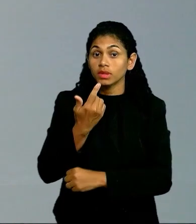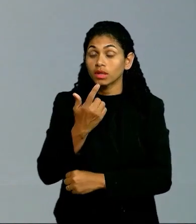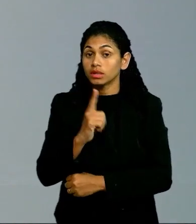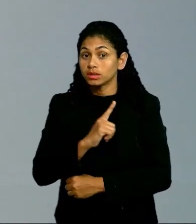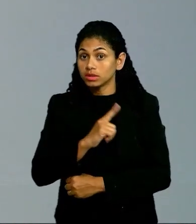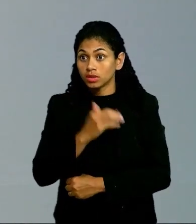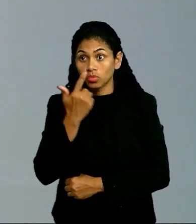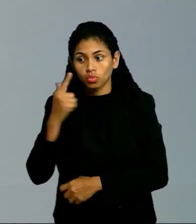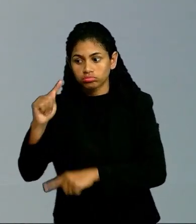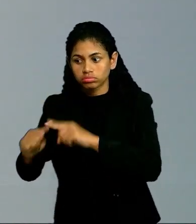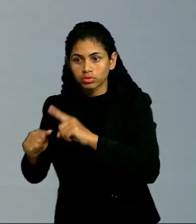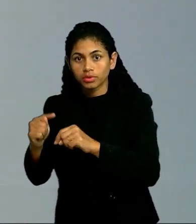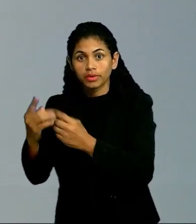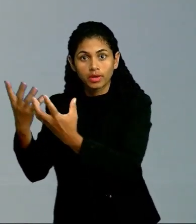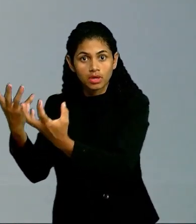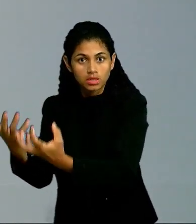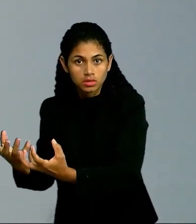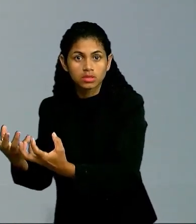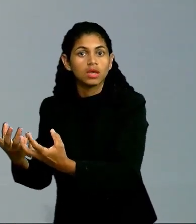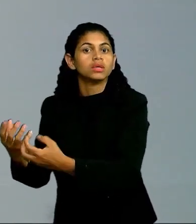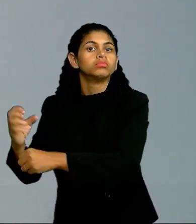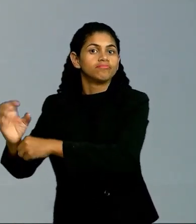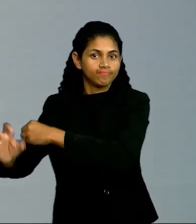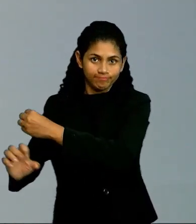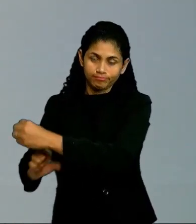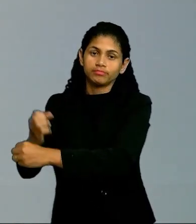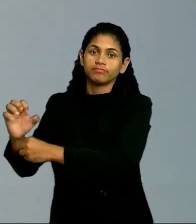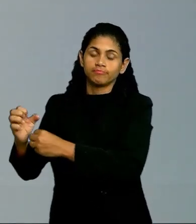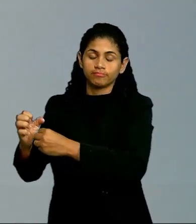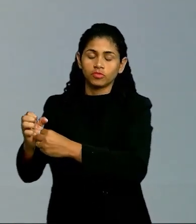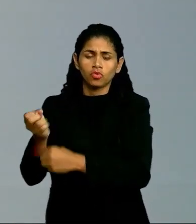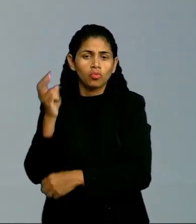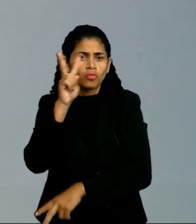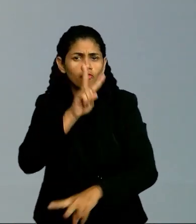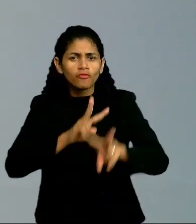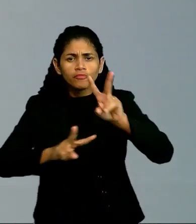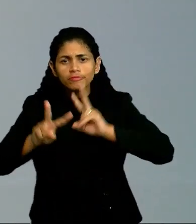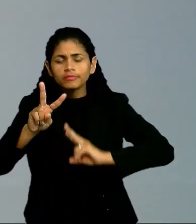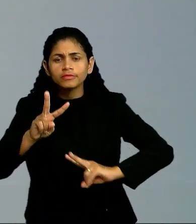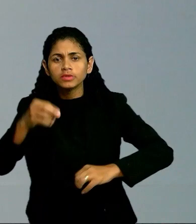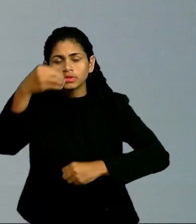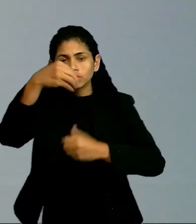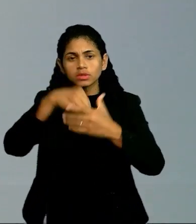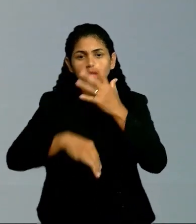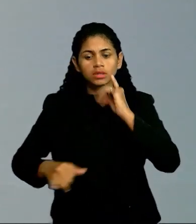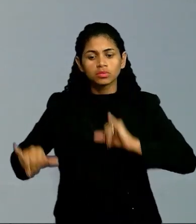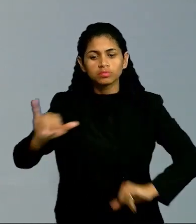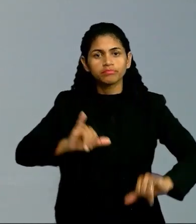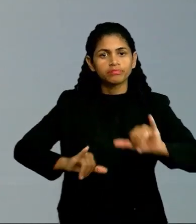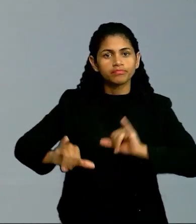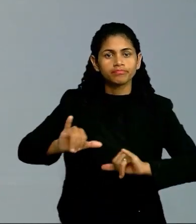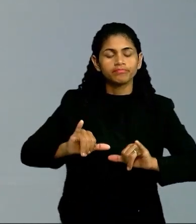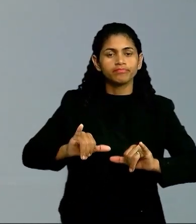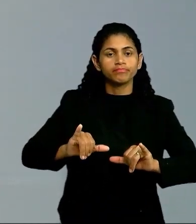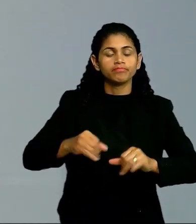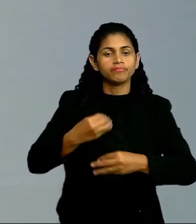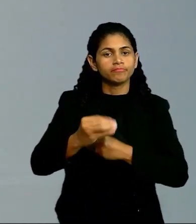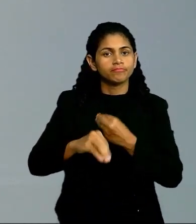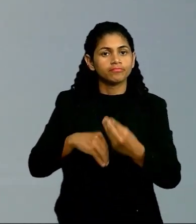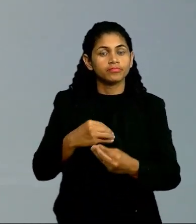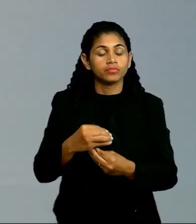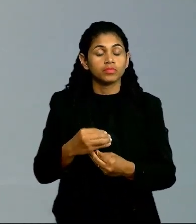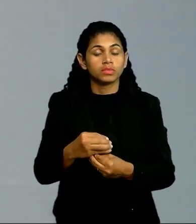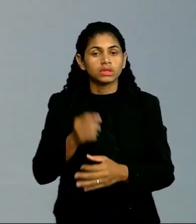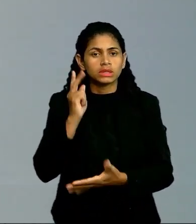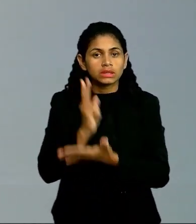elétrons e vice-versa. Perfeito? E como que eu visualizo isso dentro de uma reação? Sempre quando há aumento do